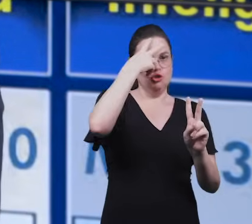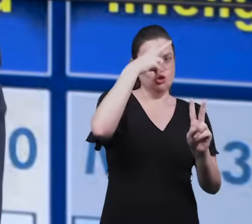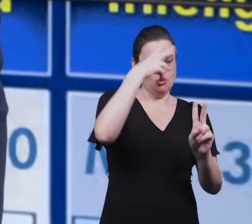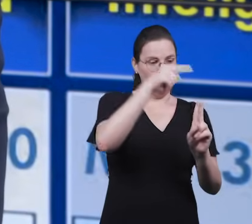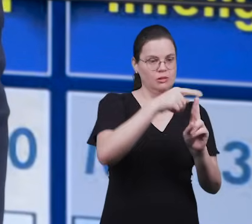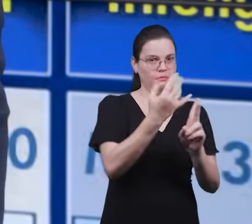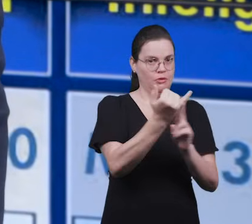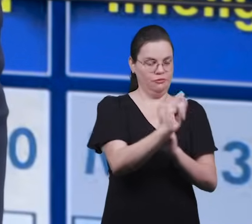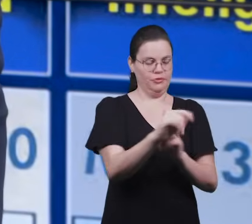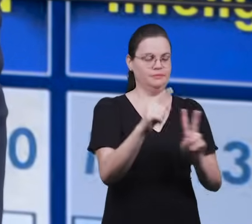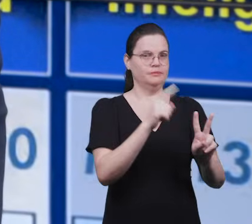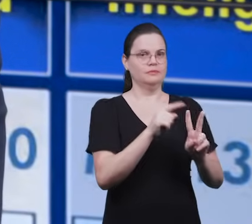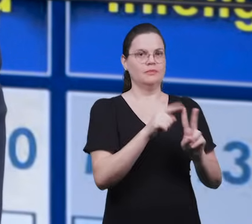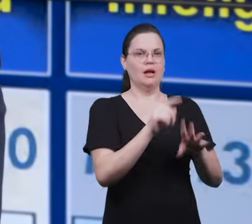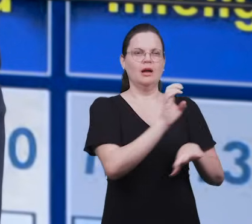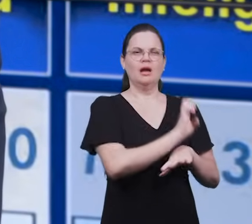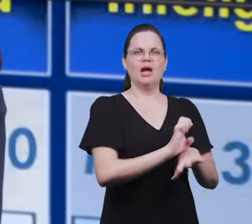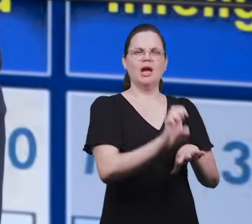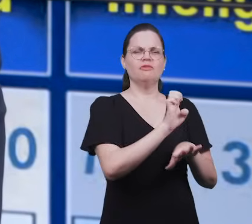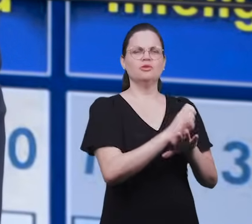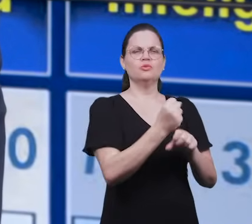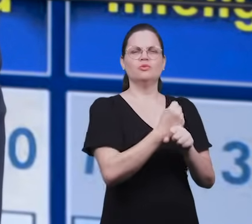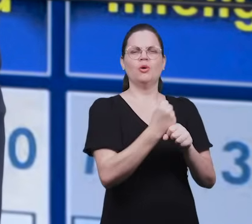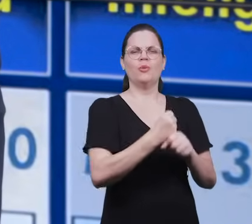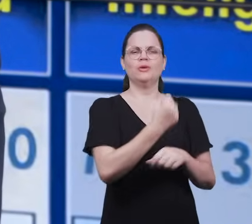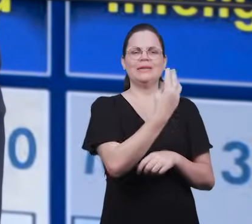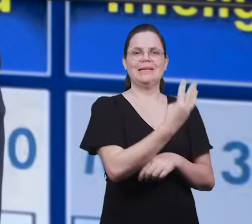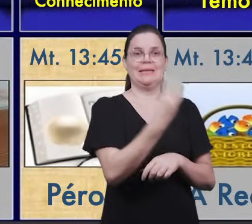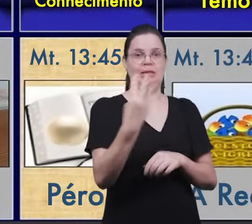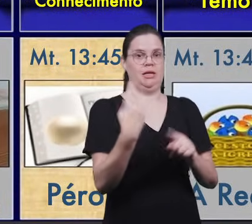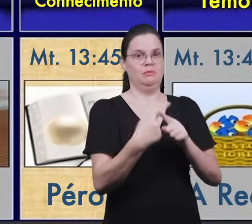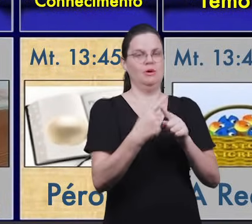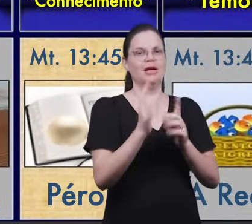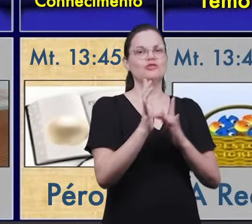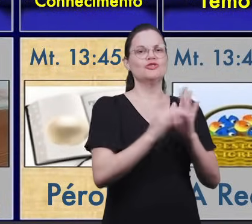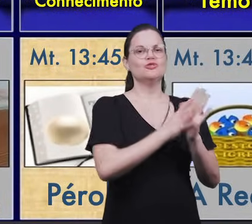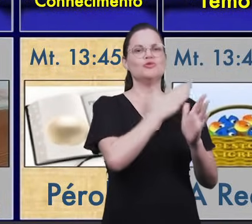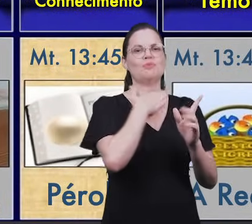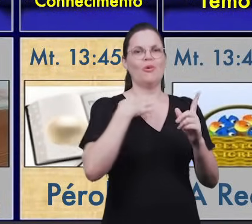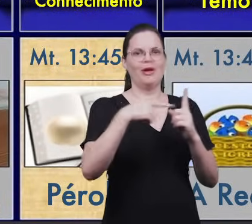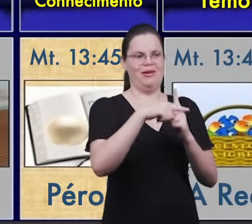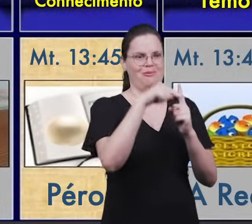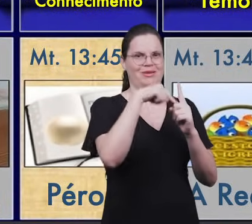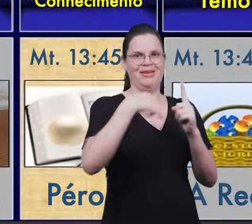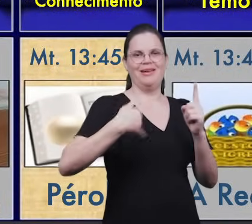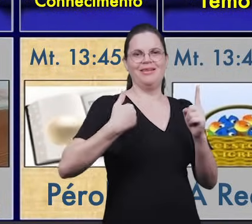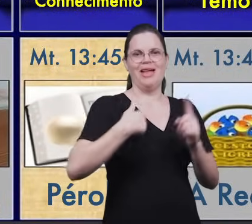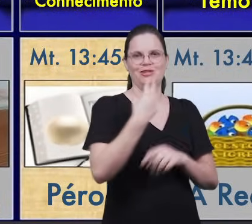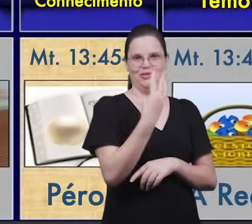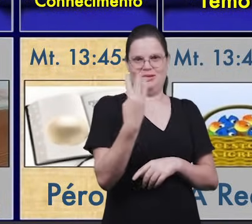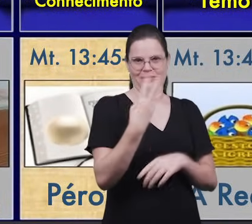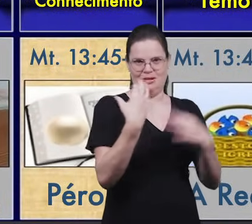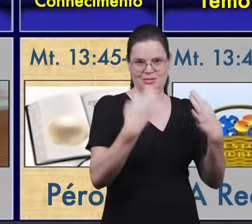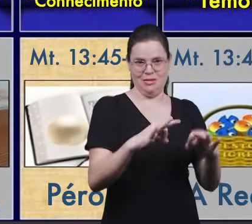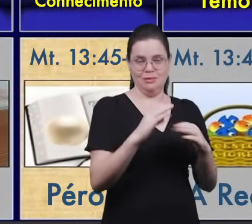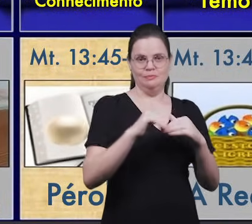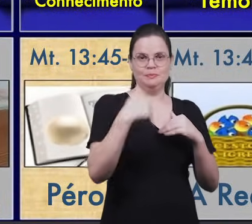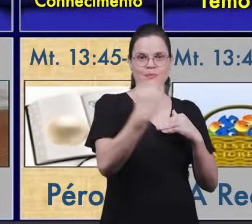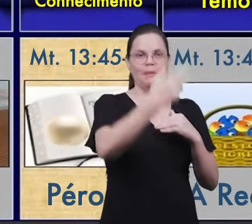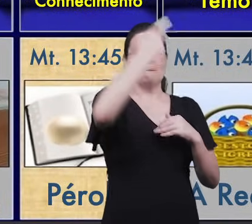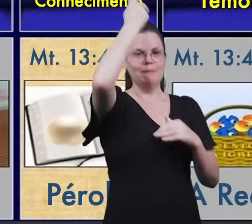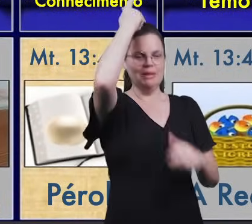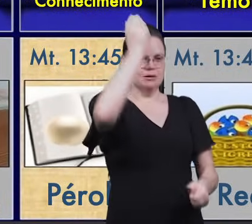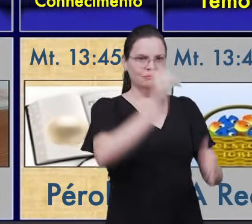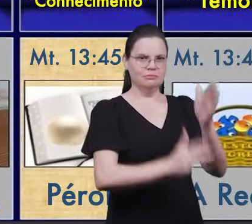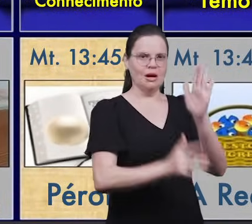de 33, o ano 33 depois de Cristo, que foi o Pentecostes, e ele vai até o